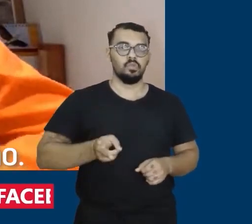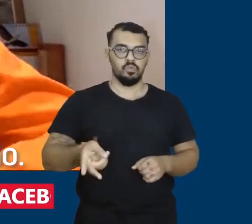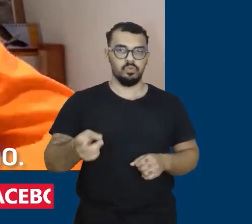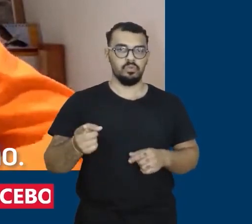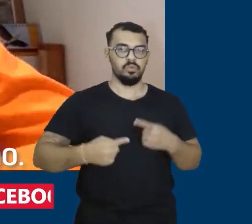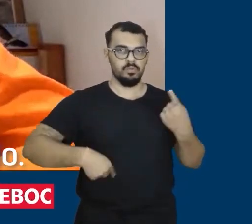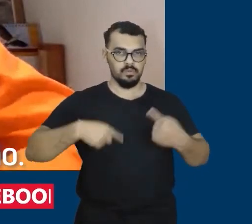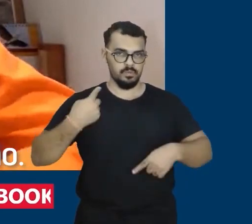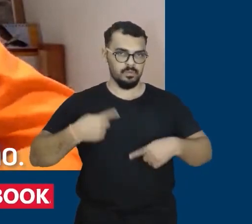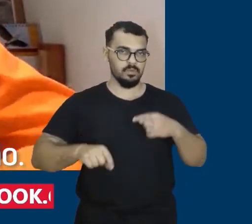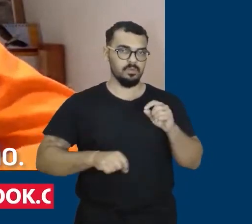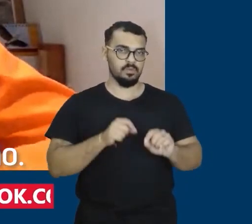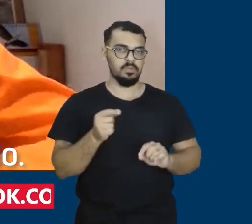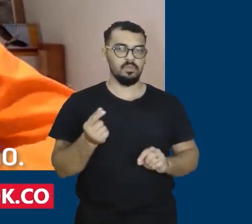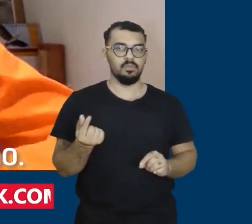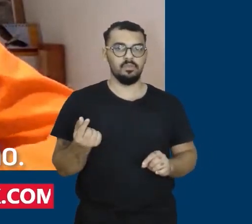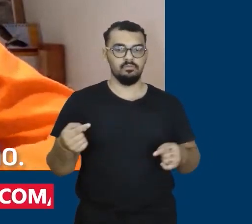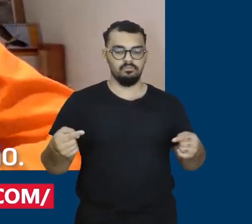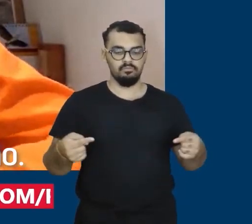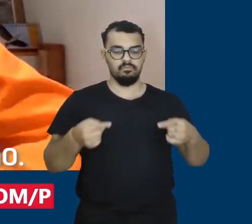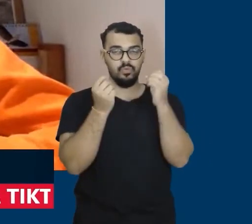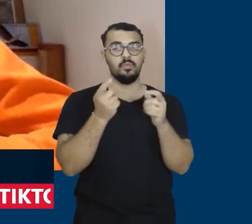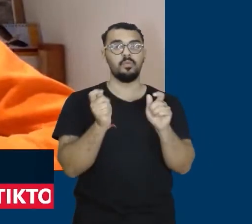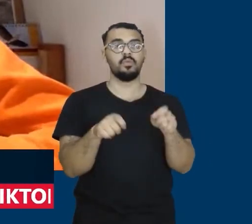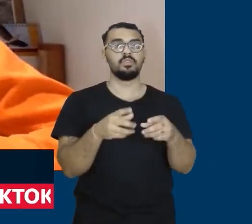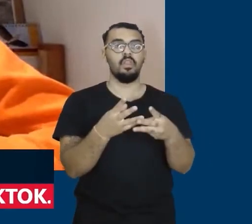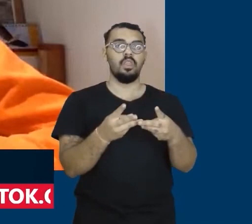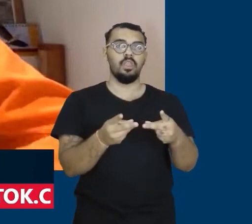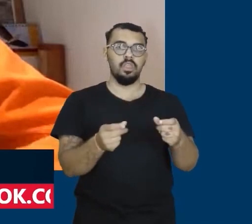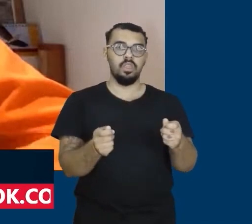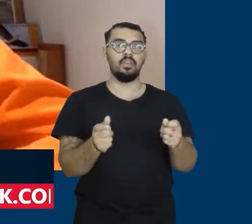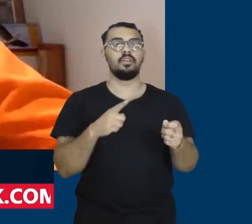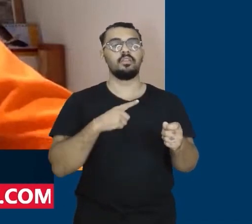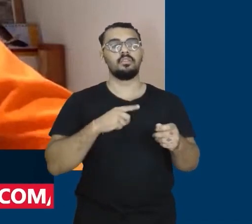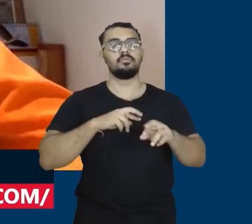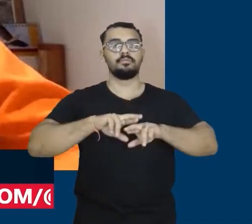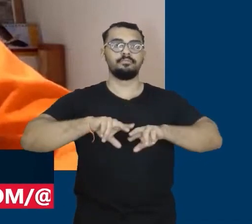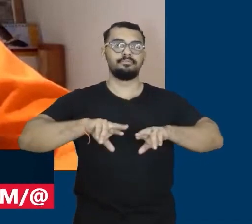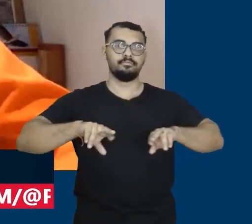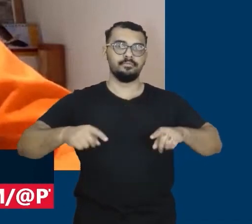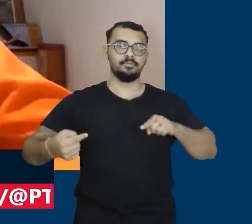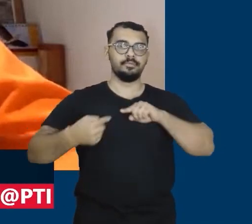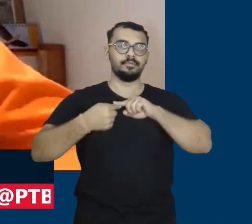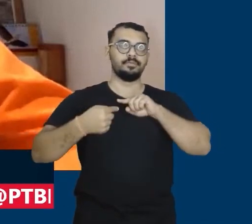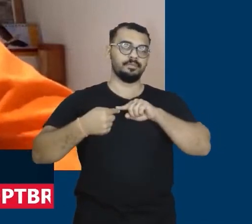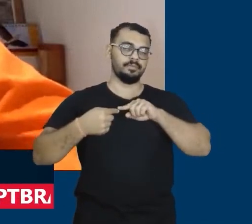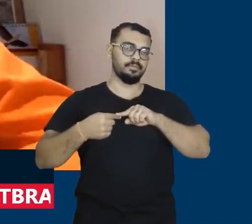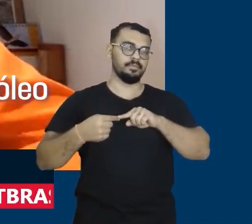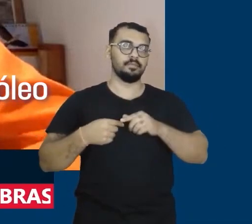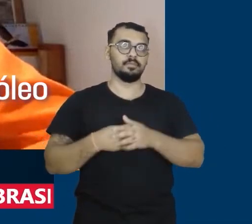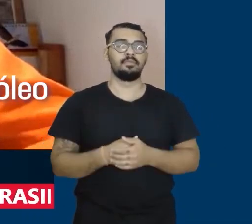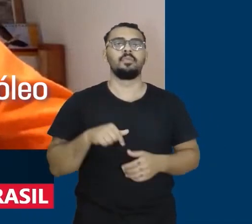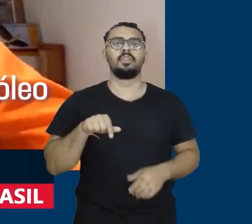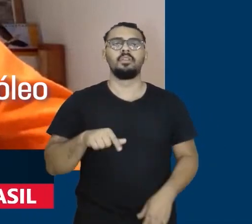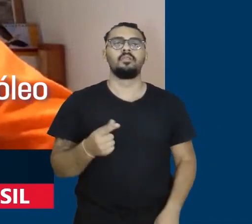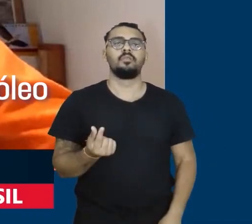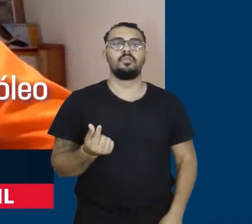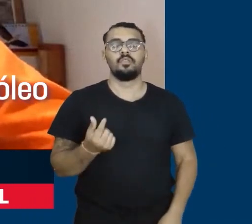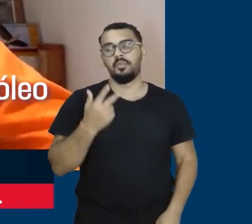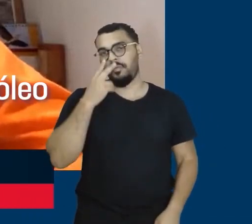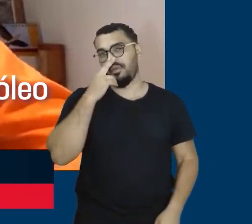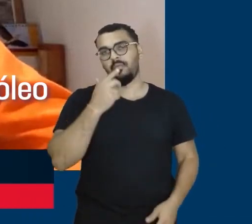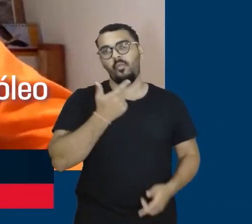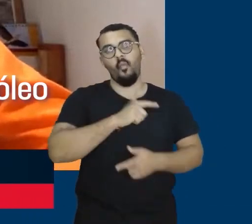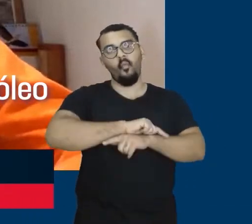equivale a preço de paridade de importação nós temos um preço que equivale a um país que não tem